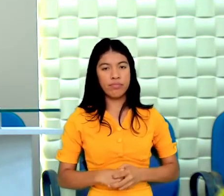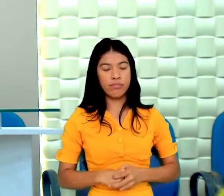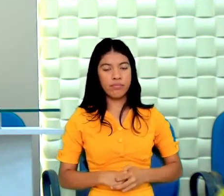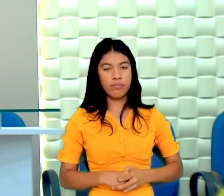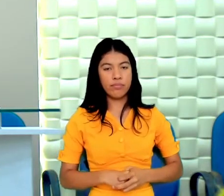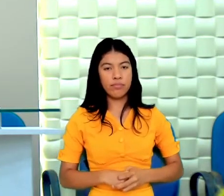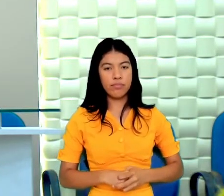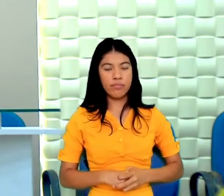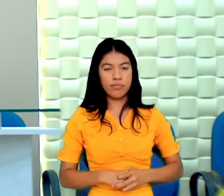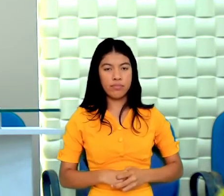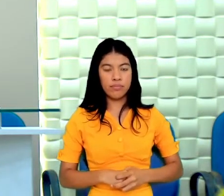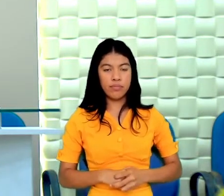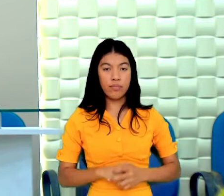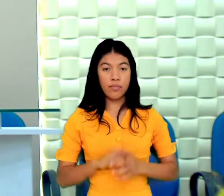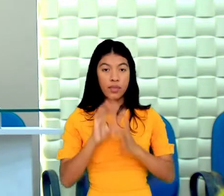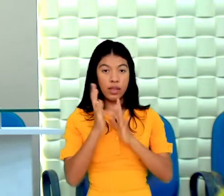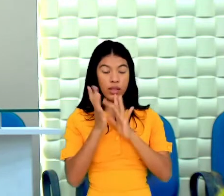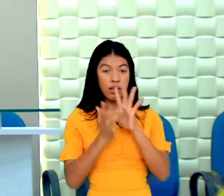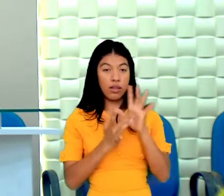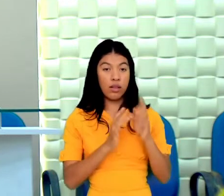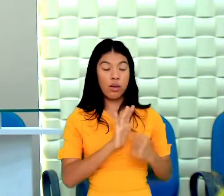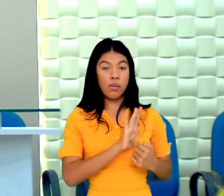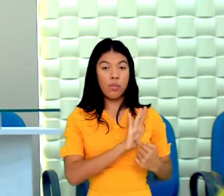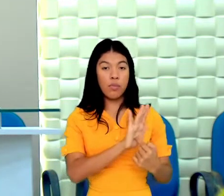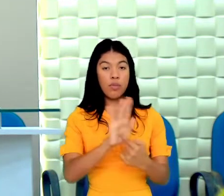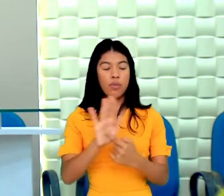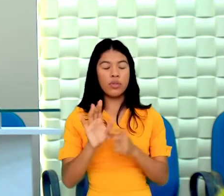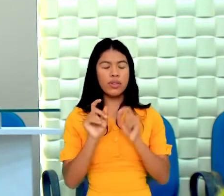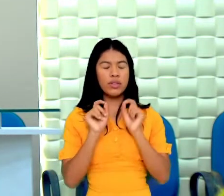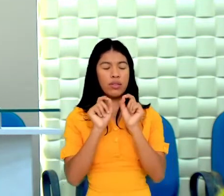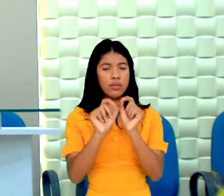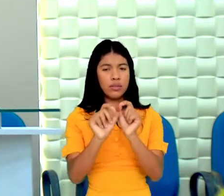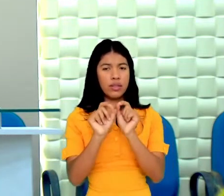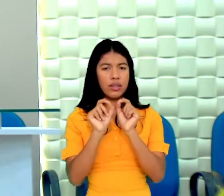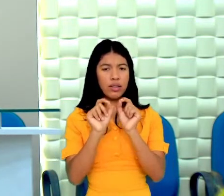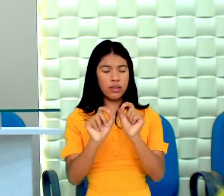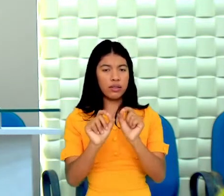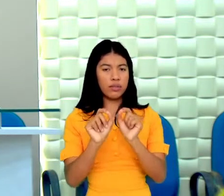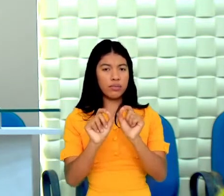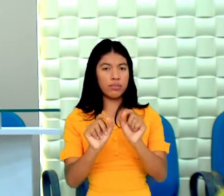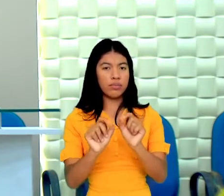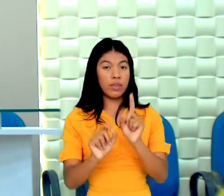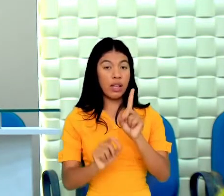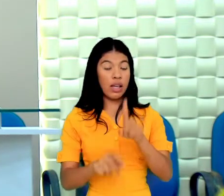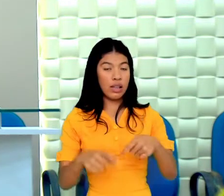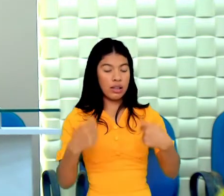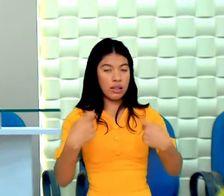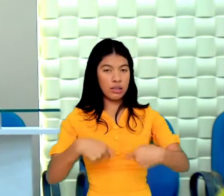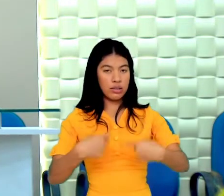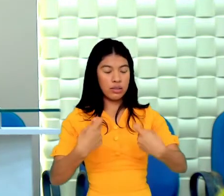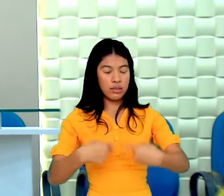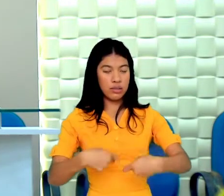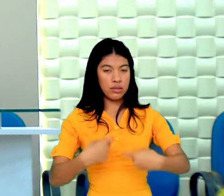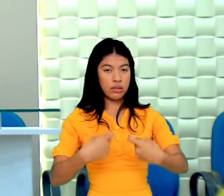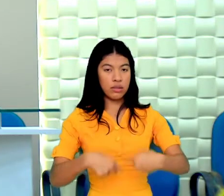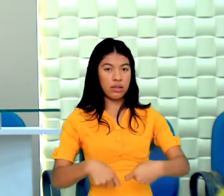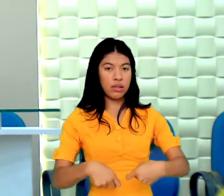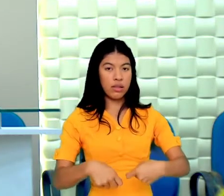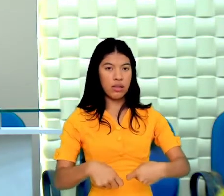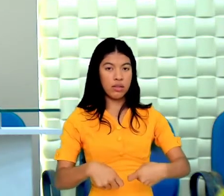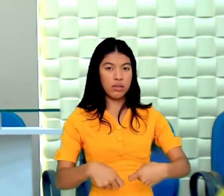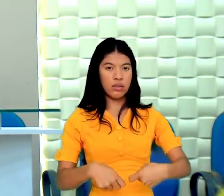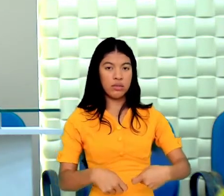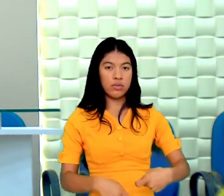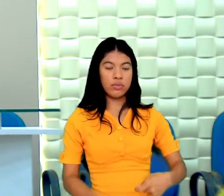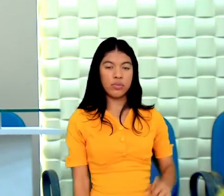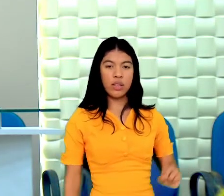Jesus mostra a necessidade de ir ao Calvário, primeiro por